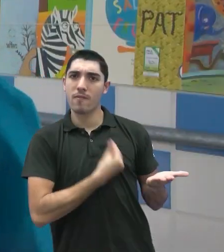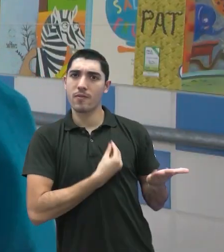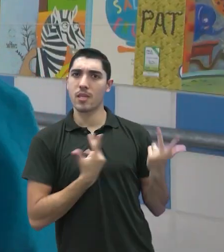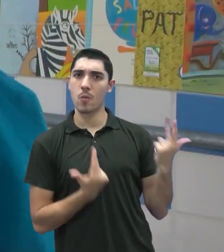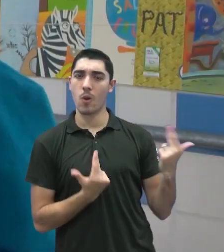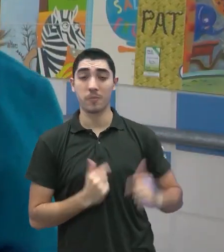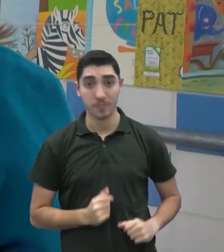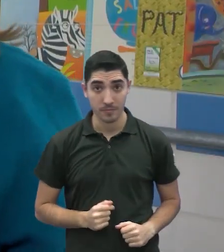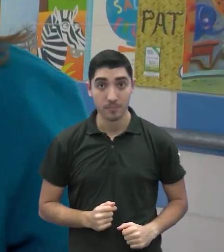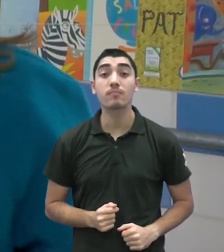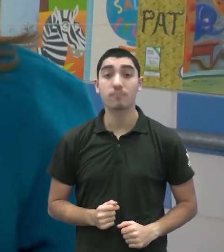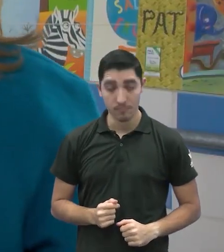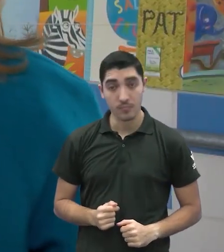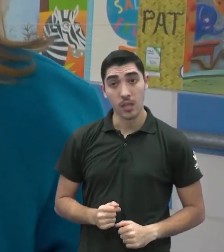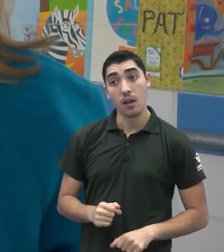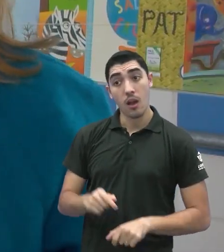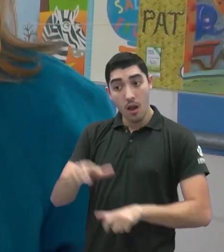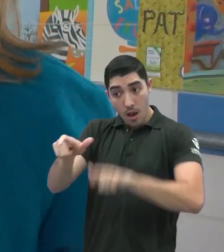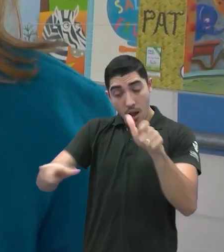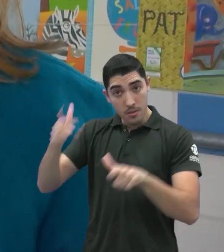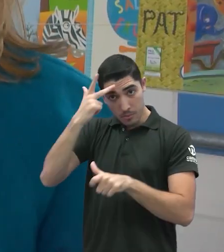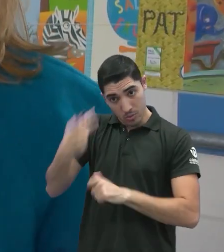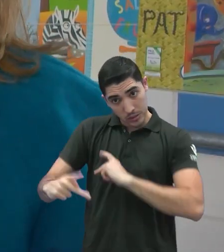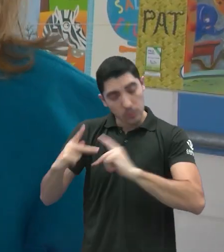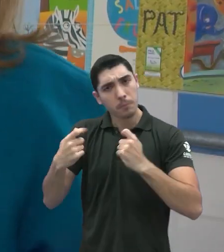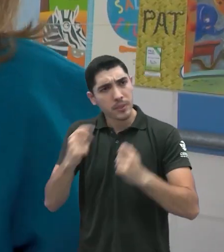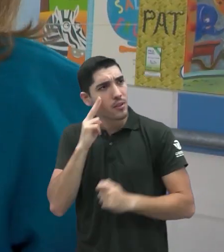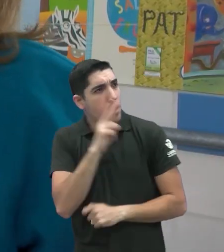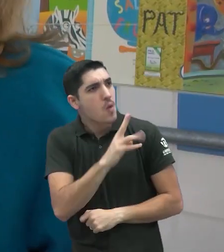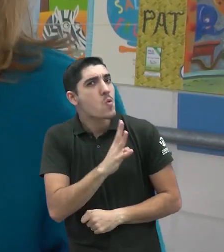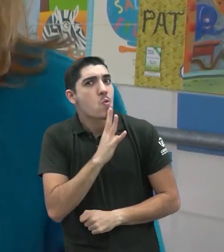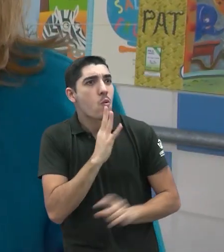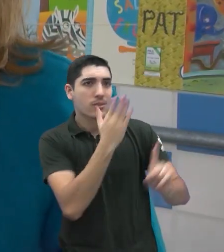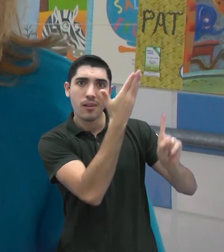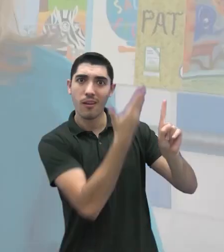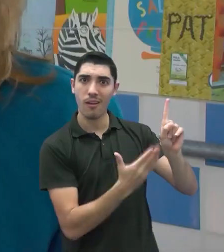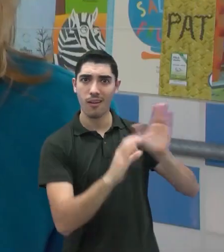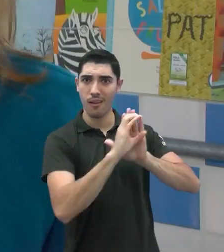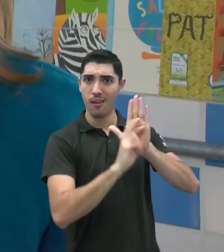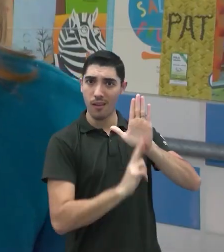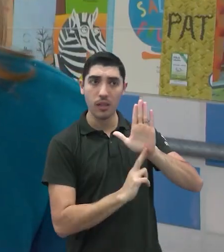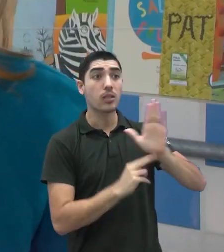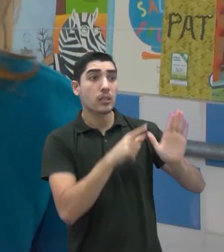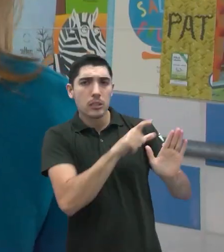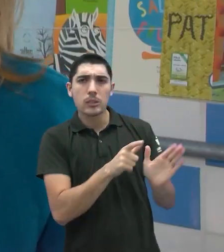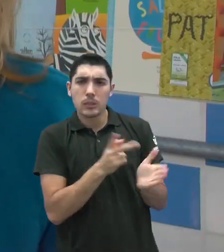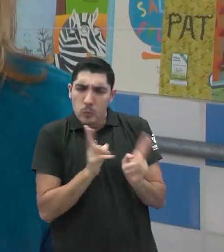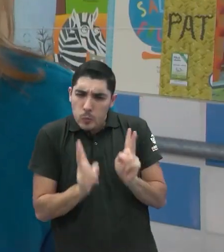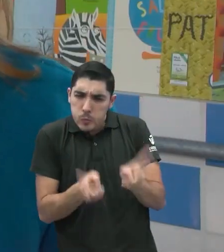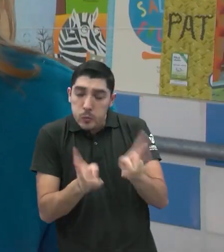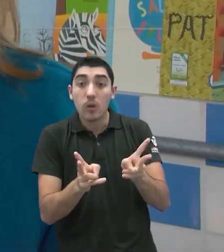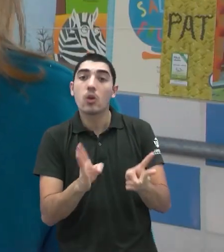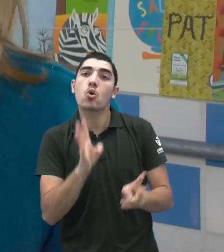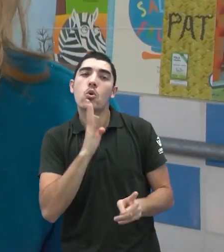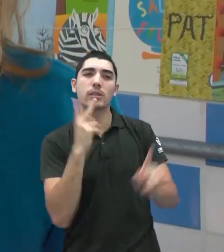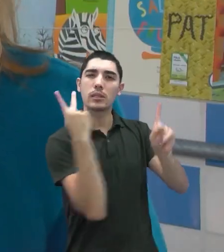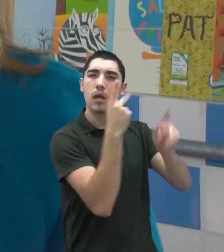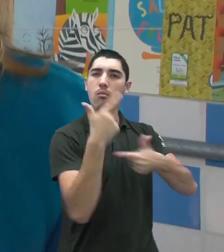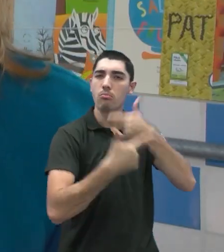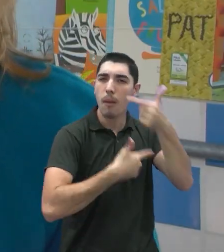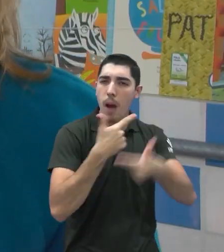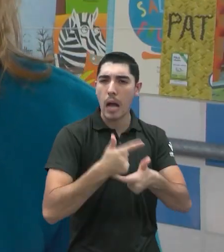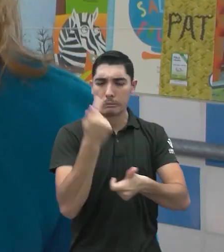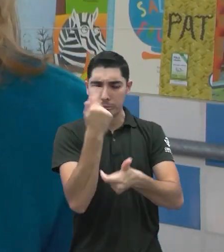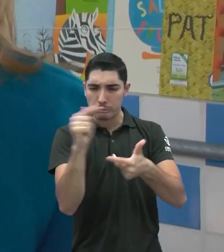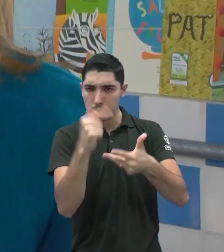É conhecer mesmo o que houve um joseense e que isso se perpetue, né? Mostrar as obras, estudar as obras e